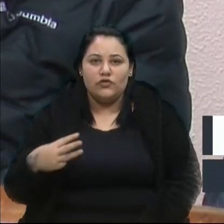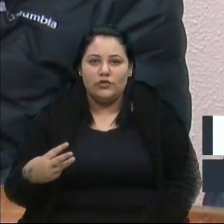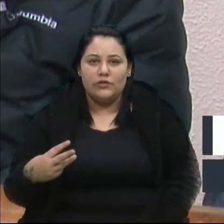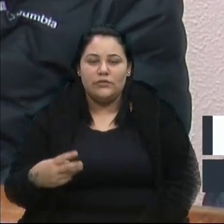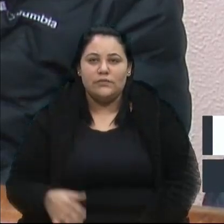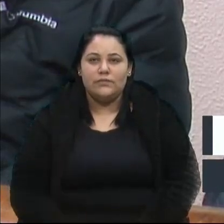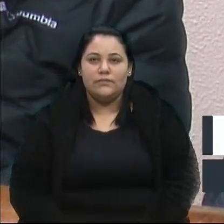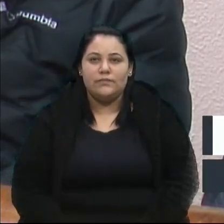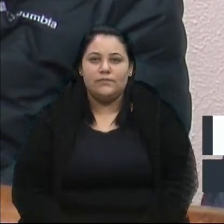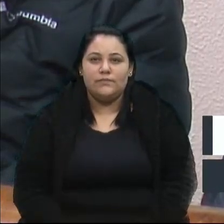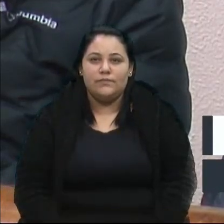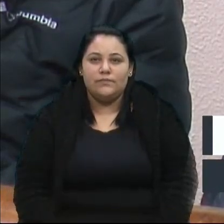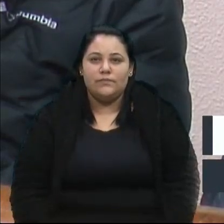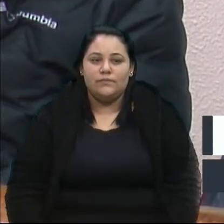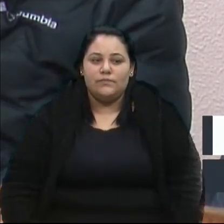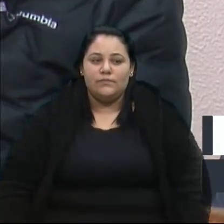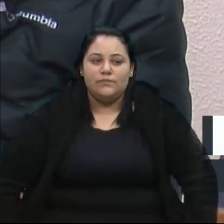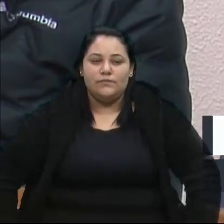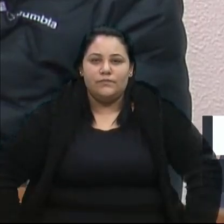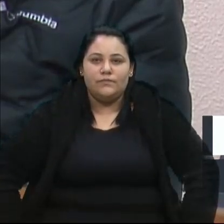111/2023.